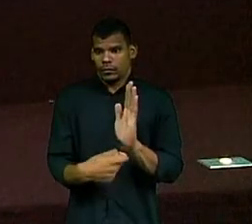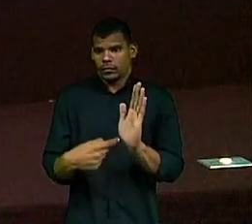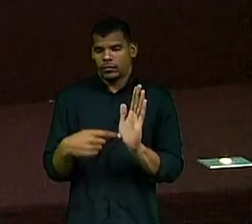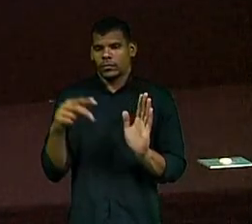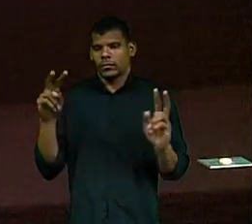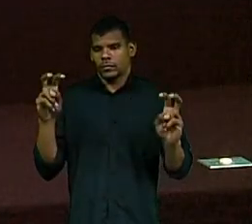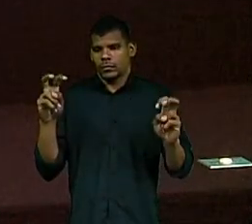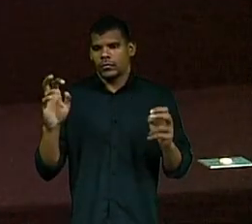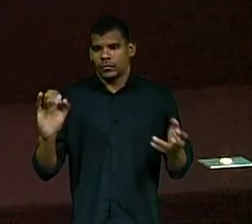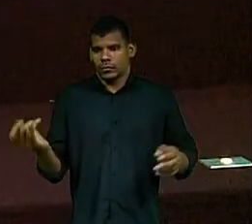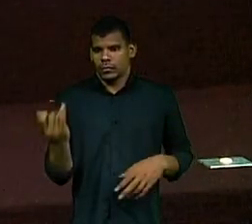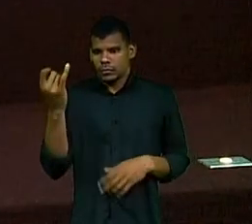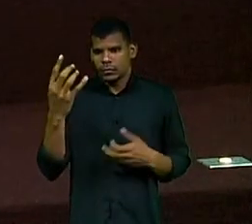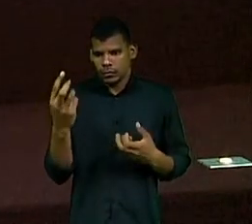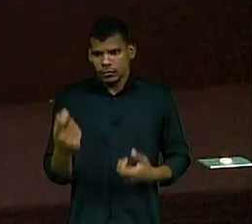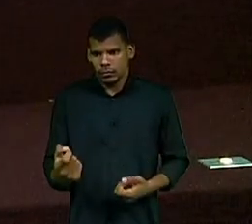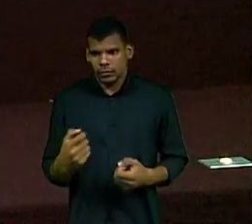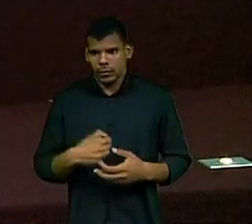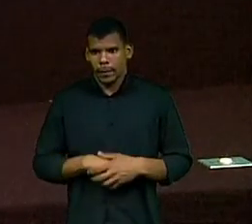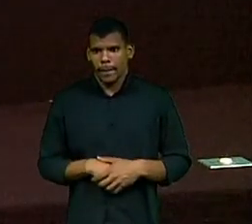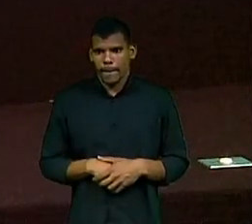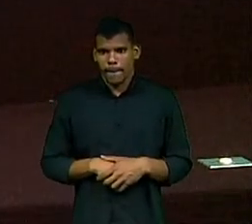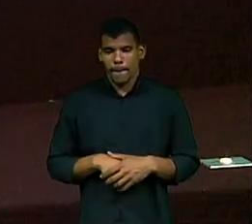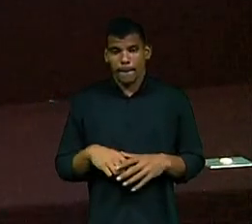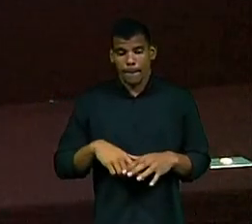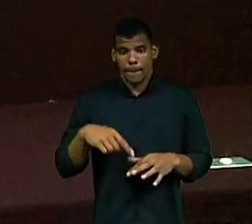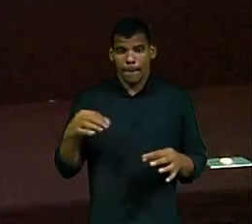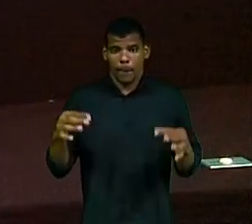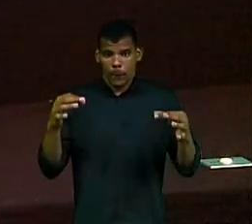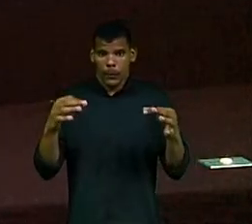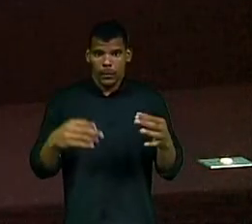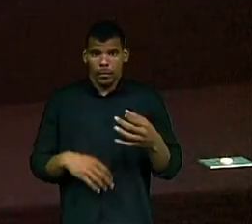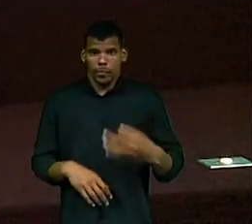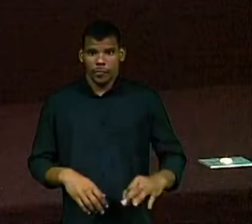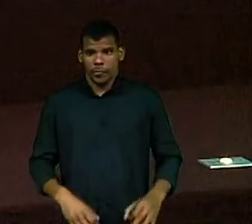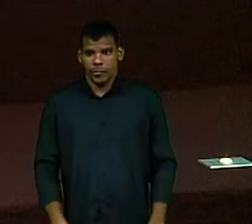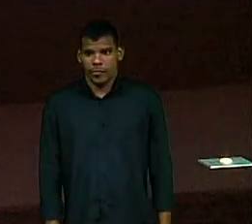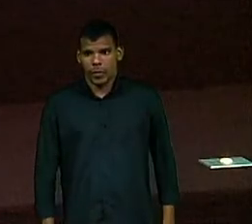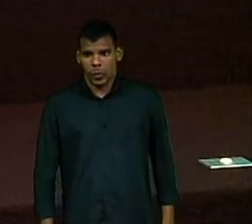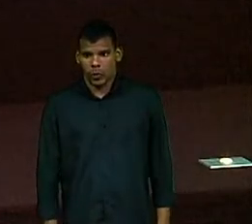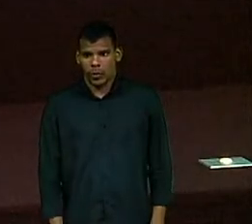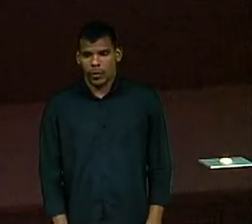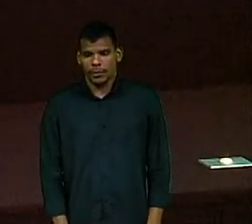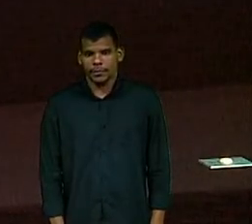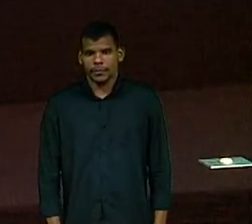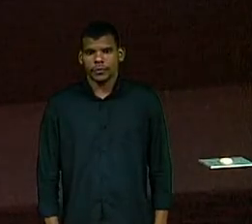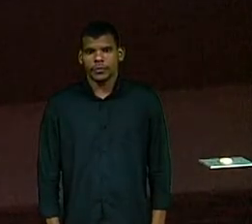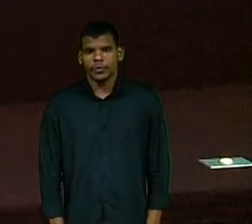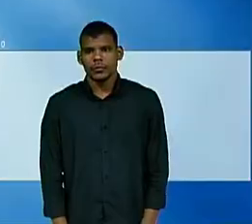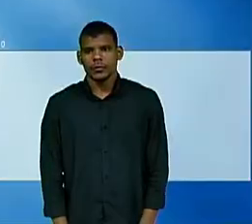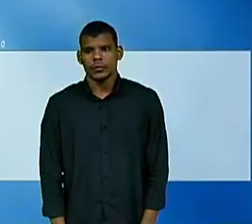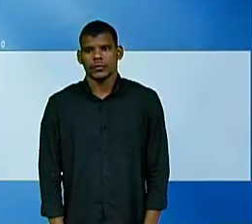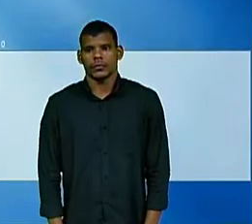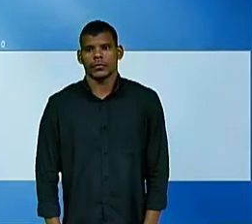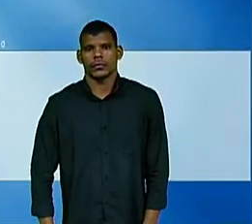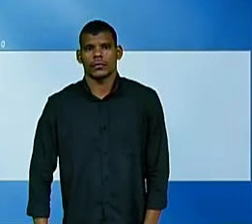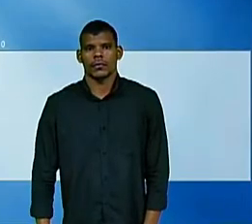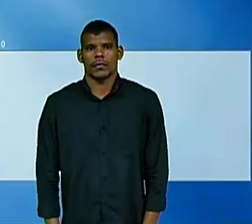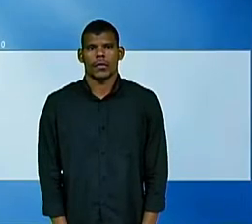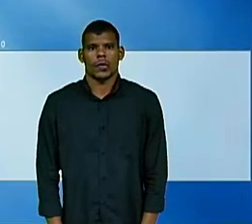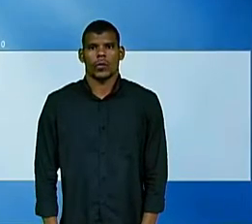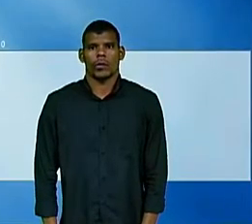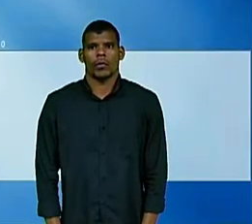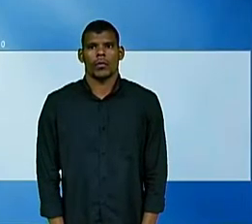pode dar um interrompido assim só para fazer o sorteio para fazermos agora pronto vai Jonathan um aluno com